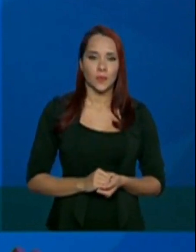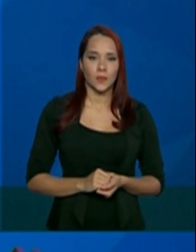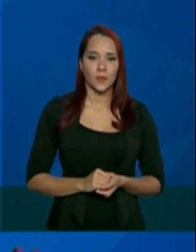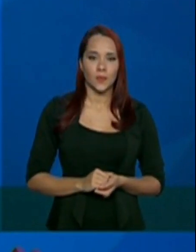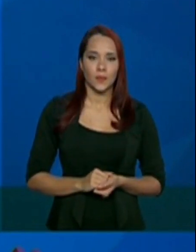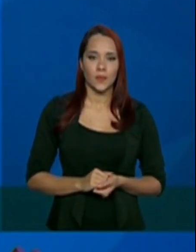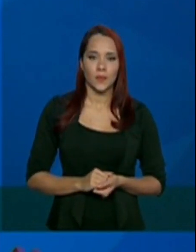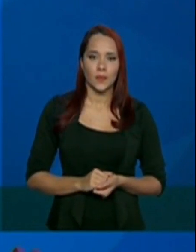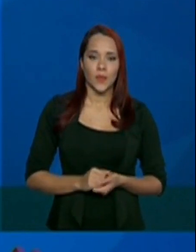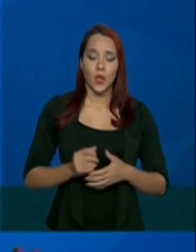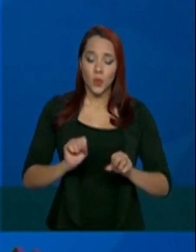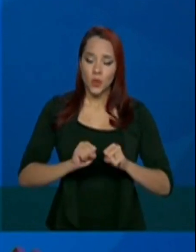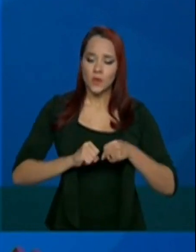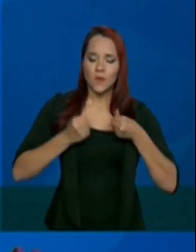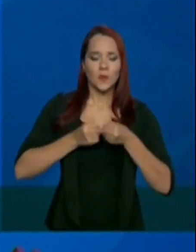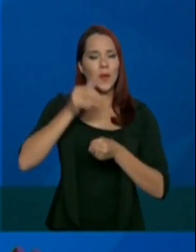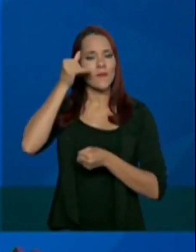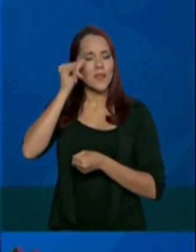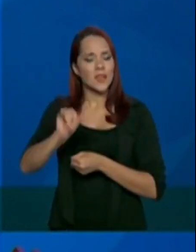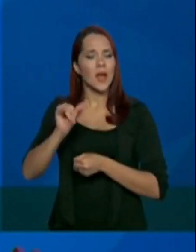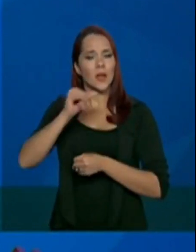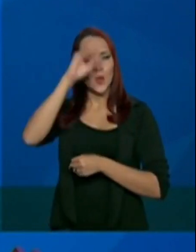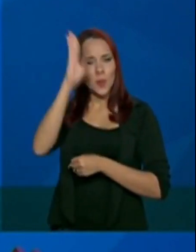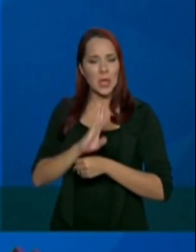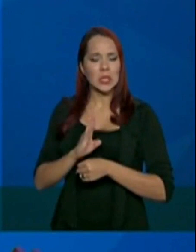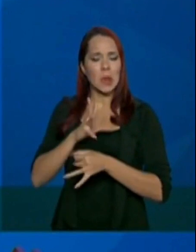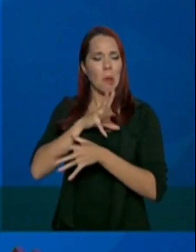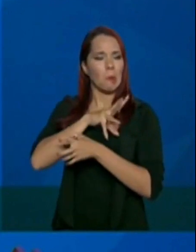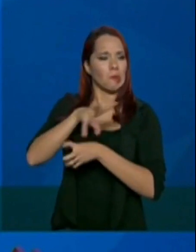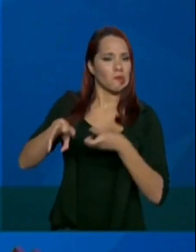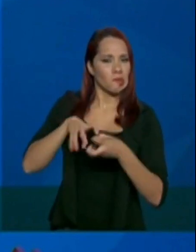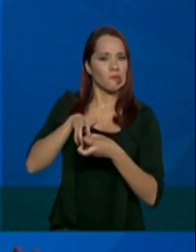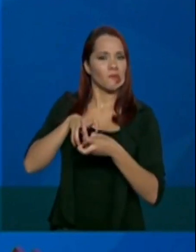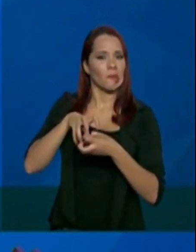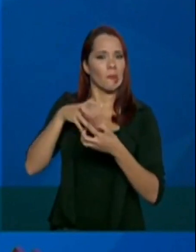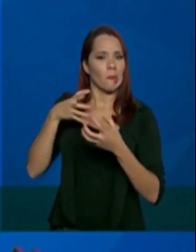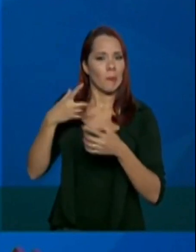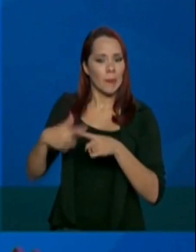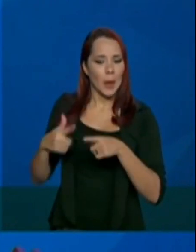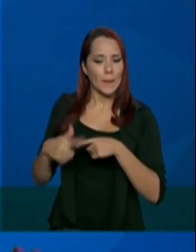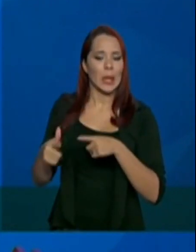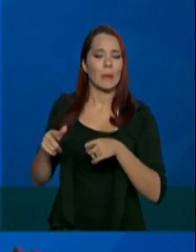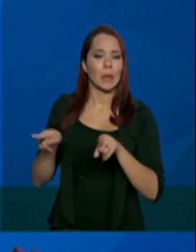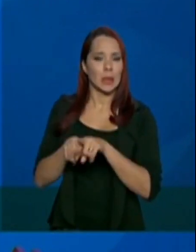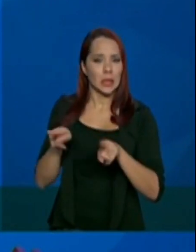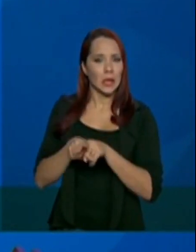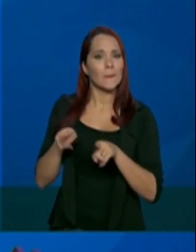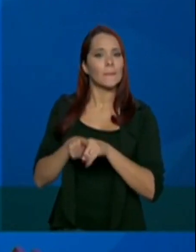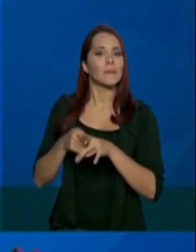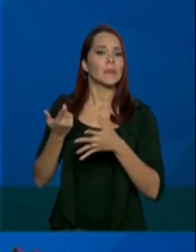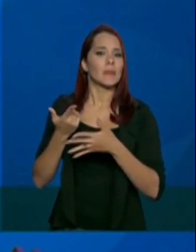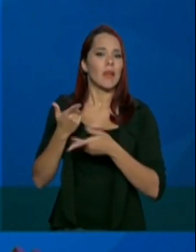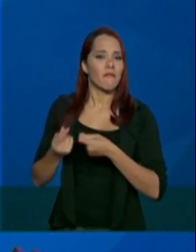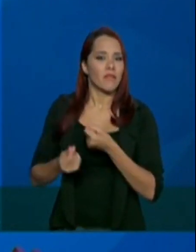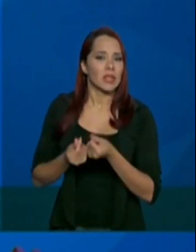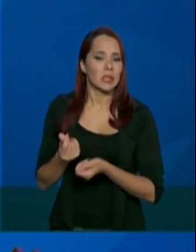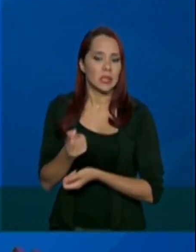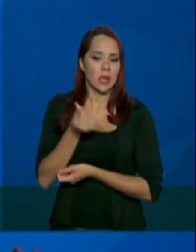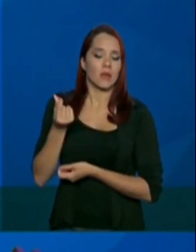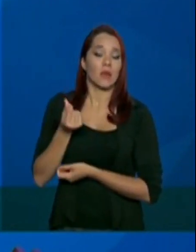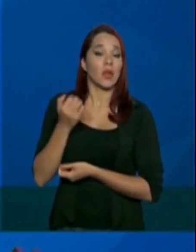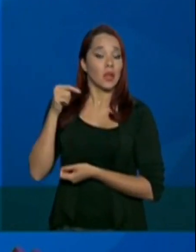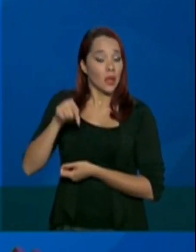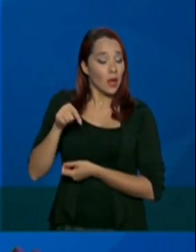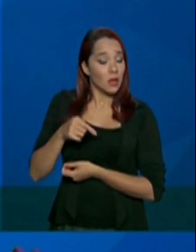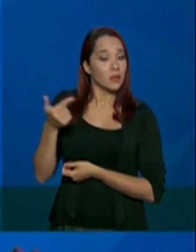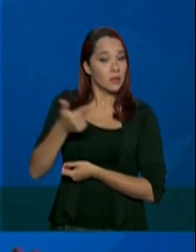e para impedir que o brasil com lápis também financeiramente e essa segunda onda que o presidente tem alertado